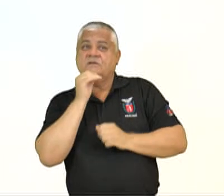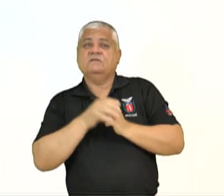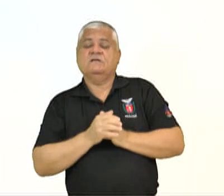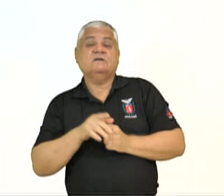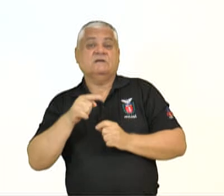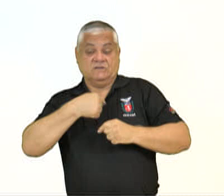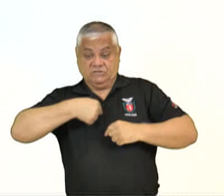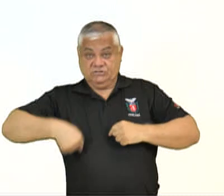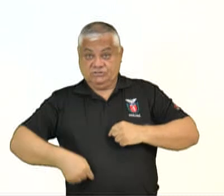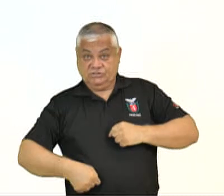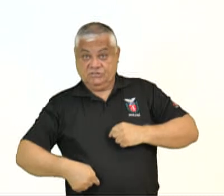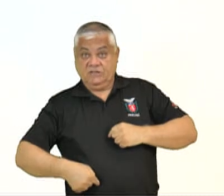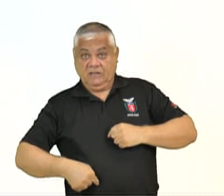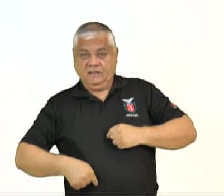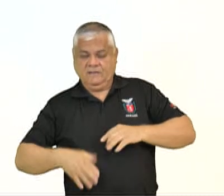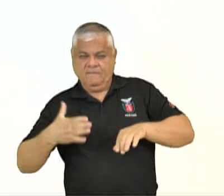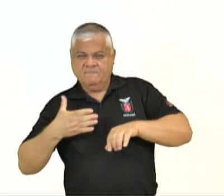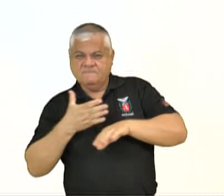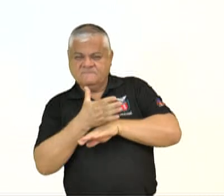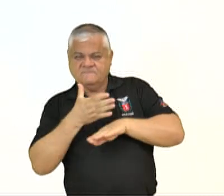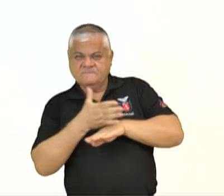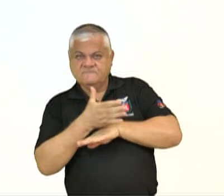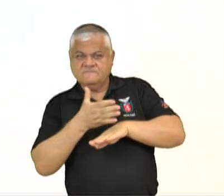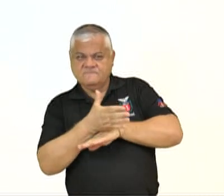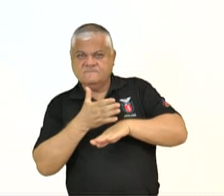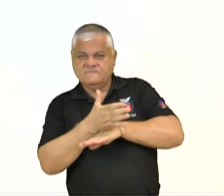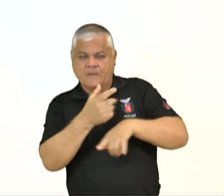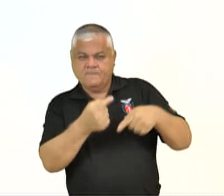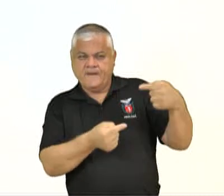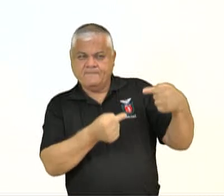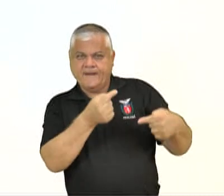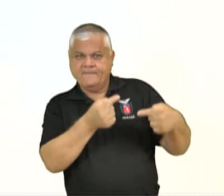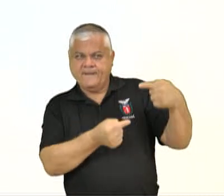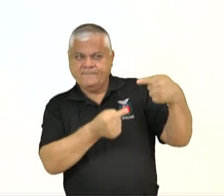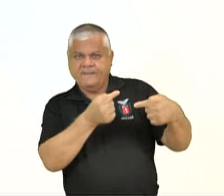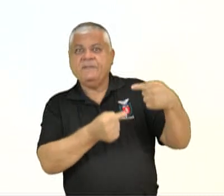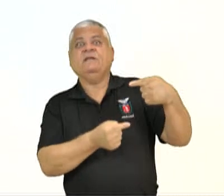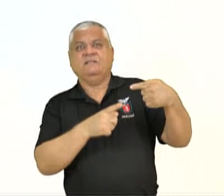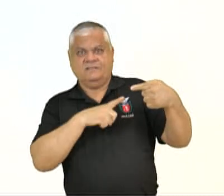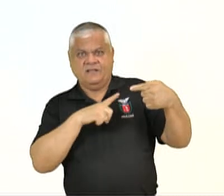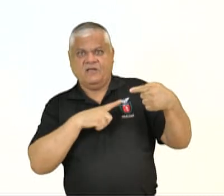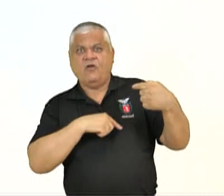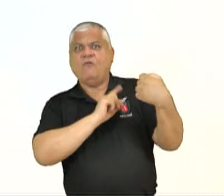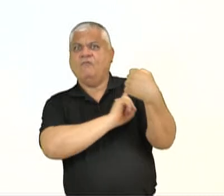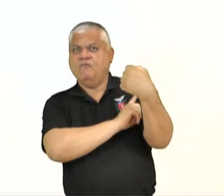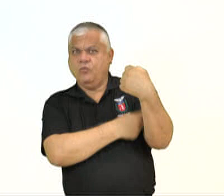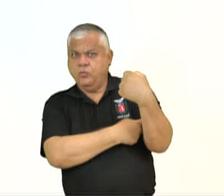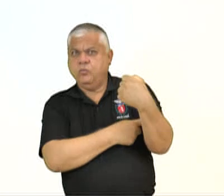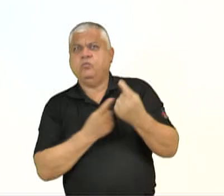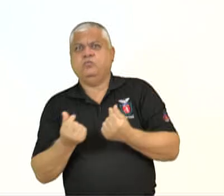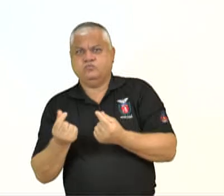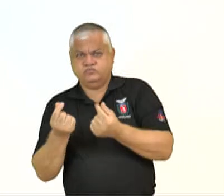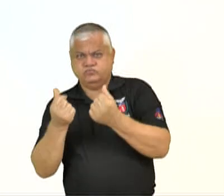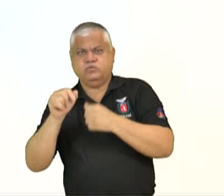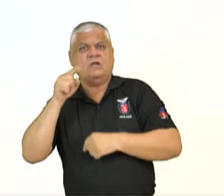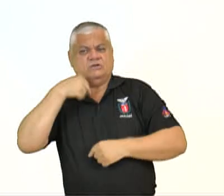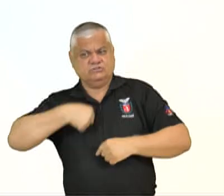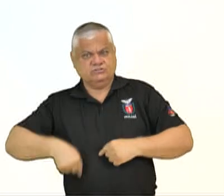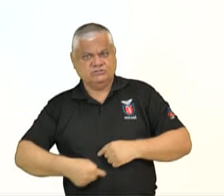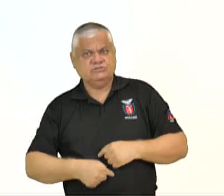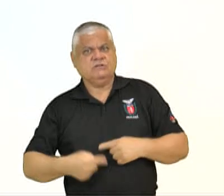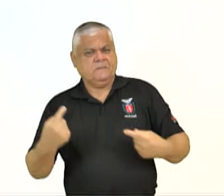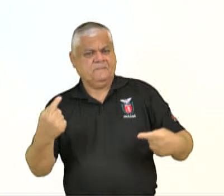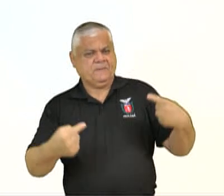a China está entrando no cenário internacional, né, como uma grande potência econômica, e isso vem contribuindo então para que os Estados